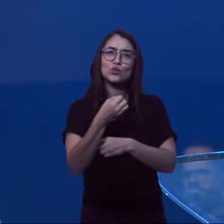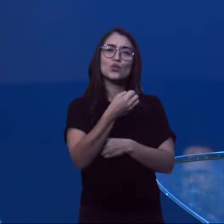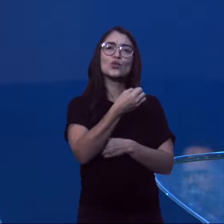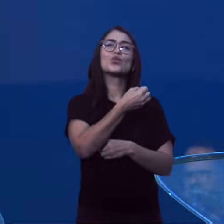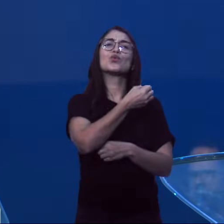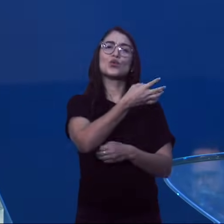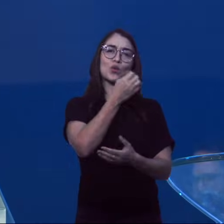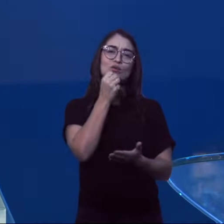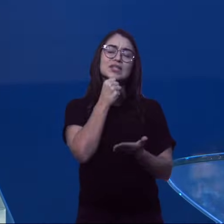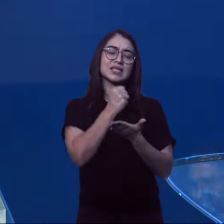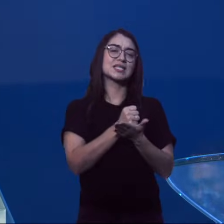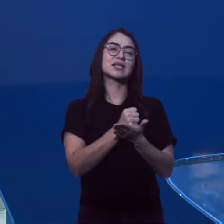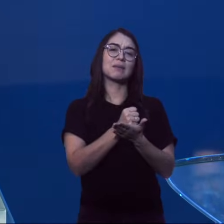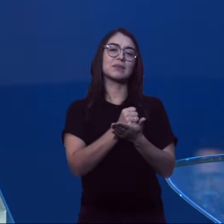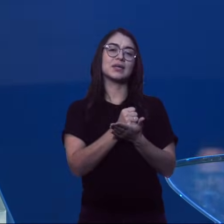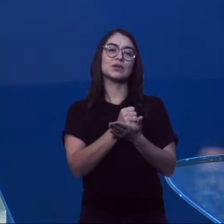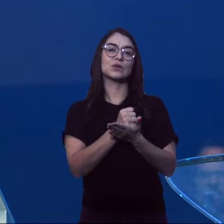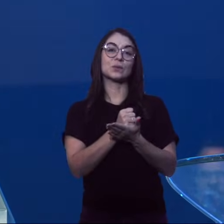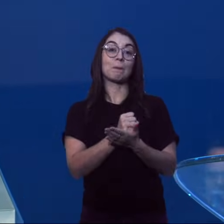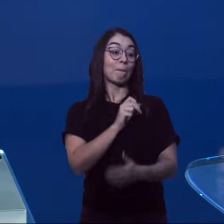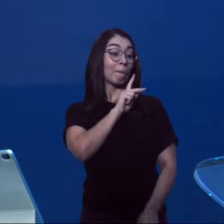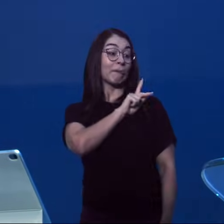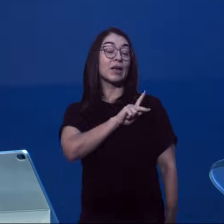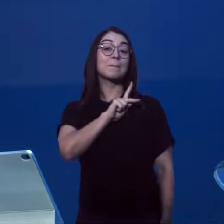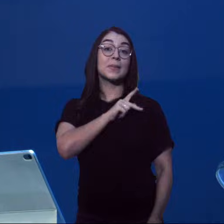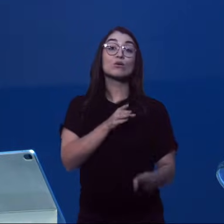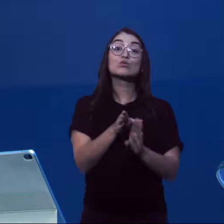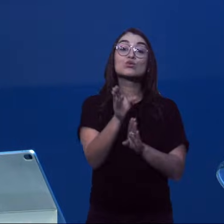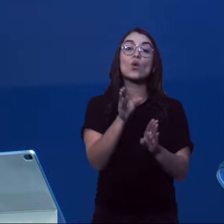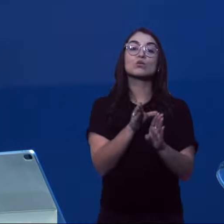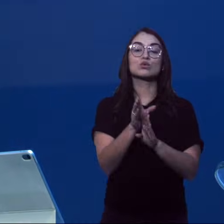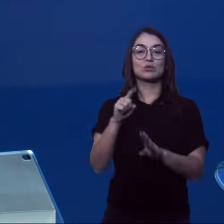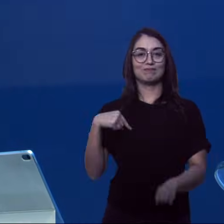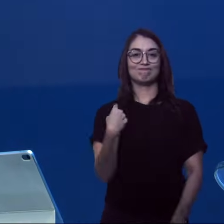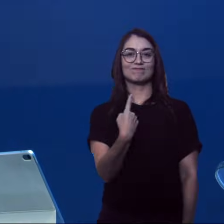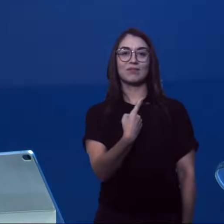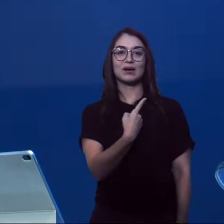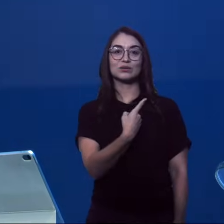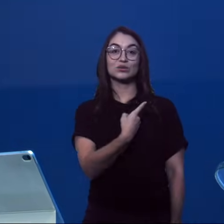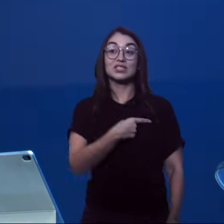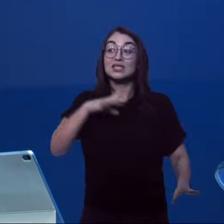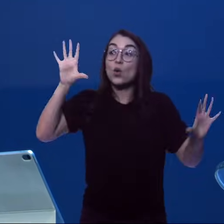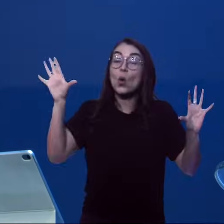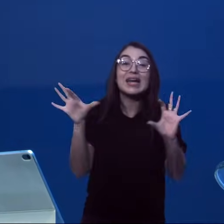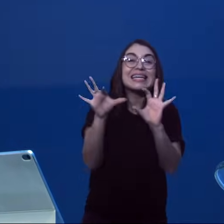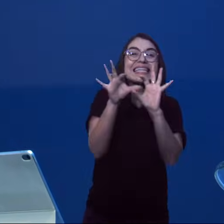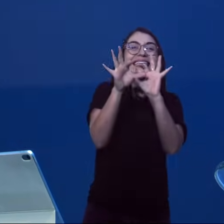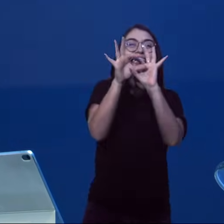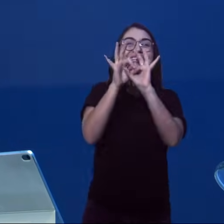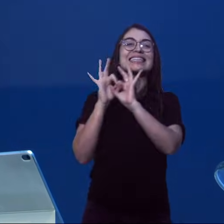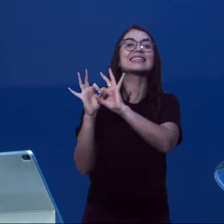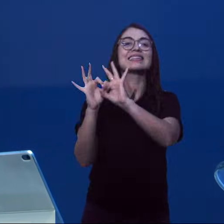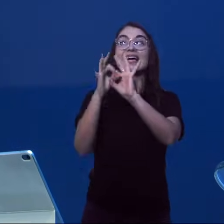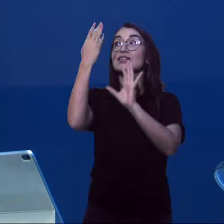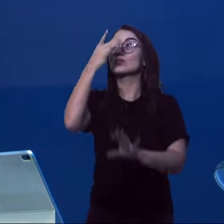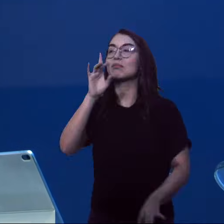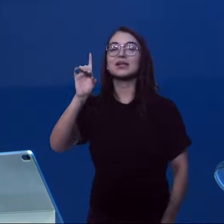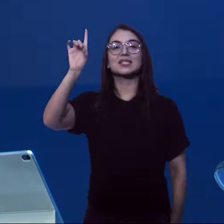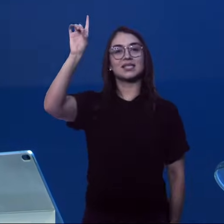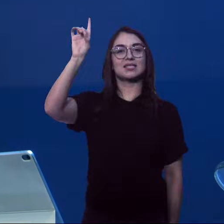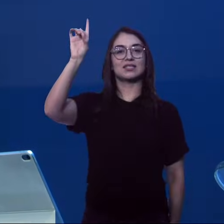que Paulo dá para nós estão ligados a essa presença de Deus que mora dentro da gente.